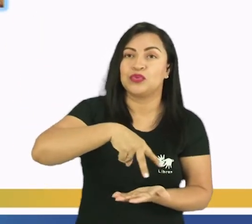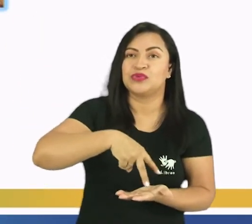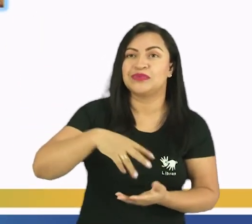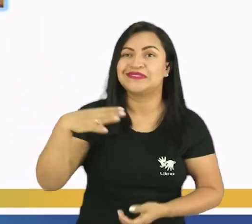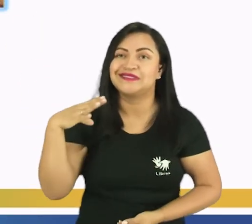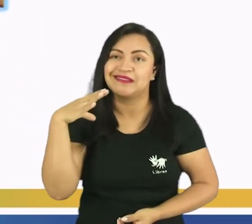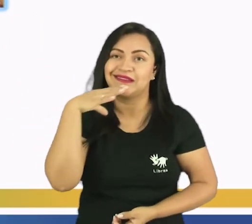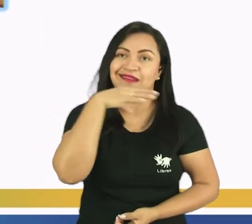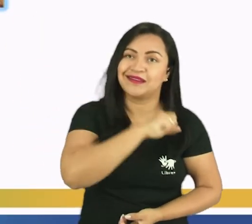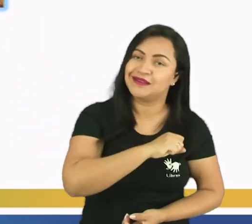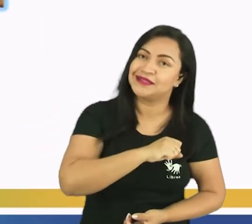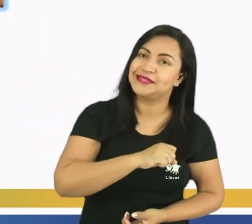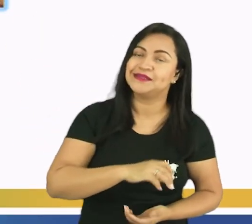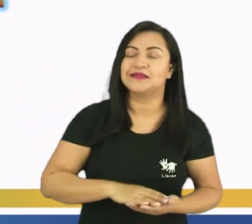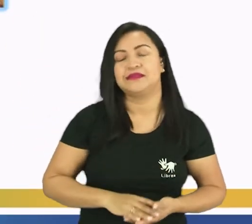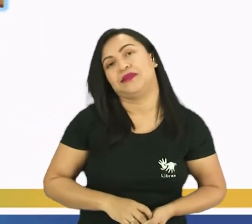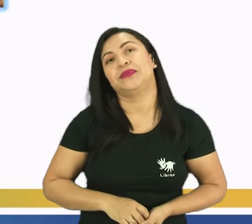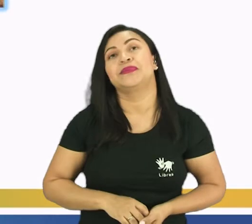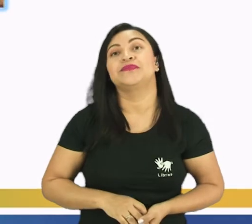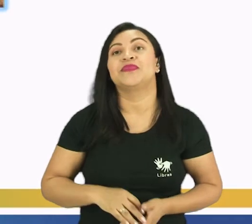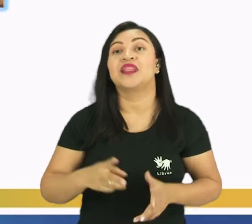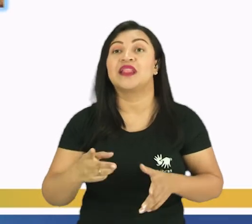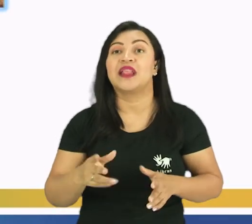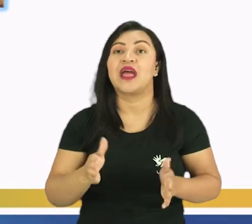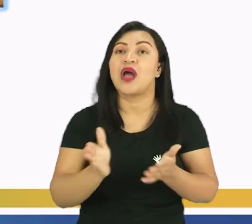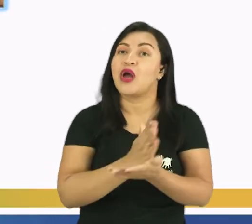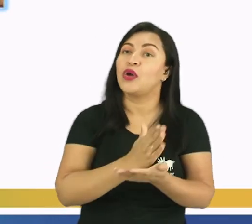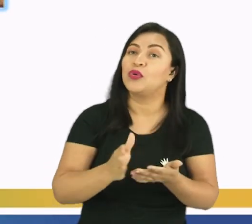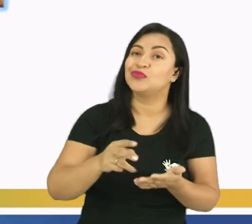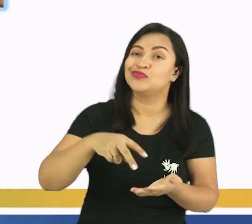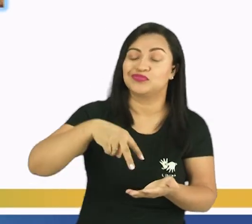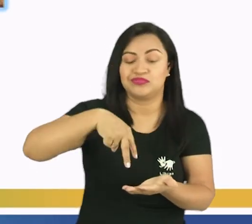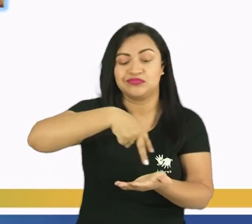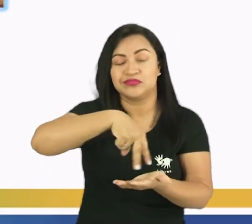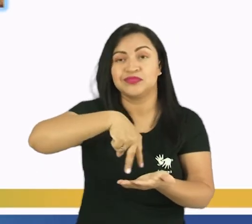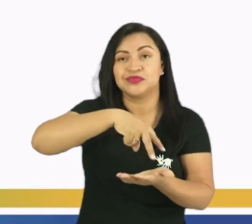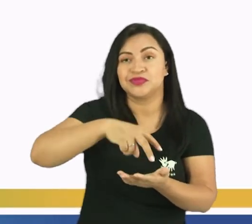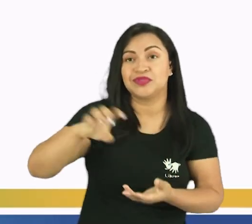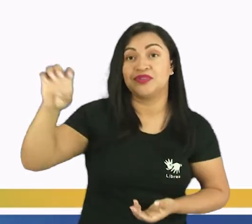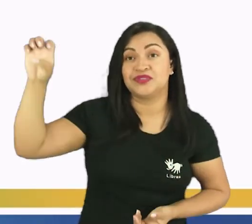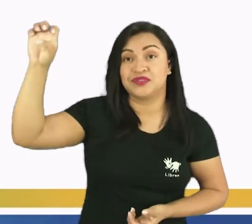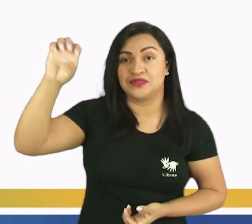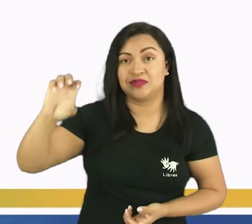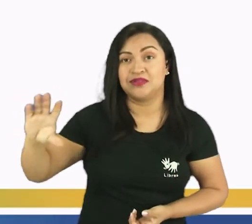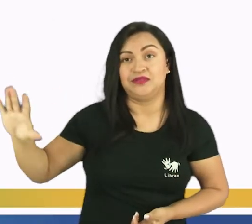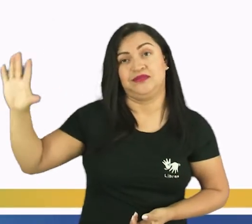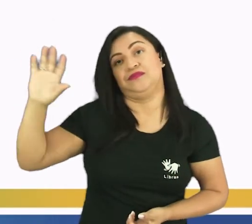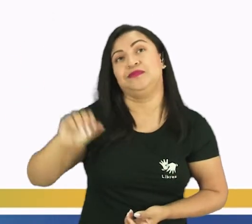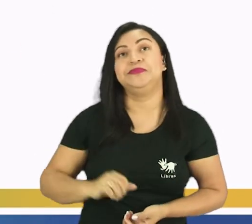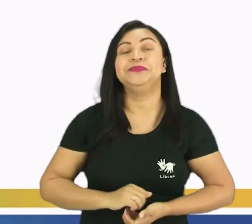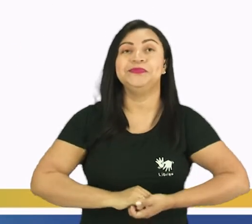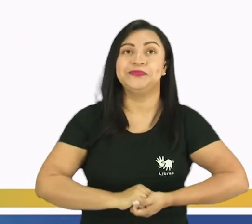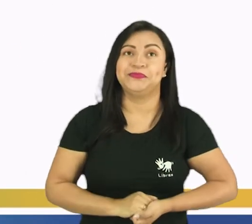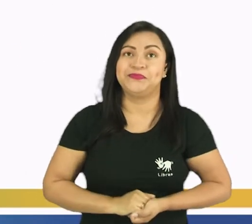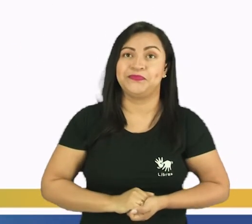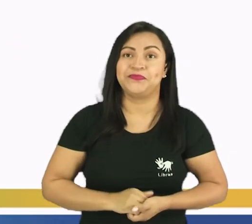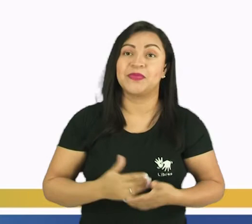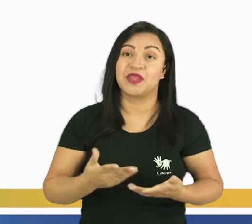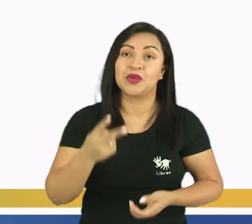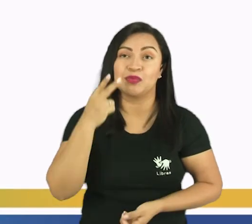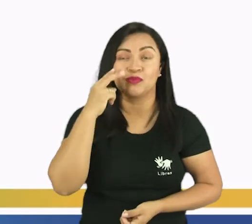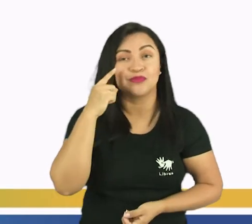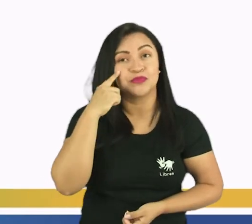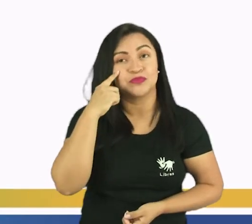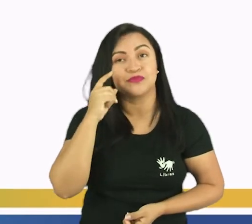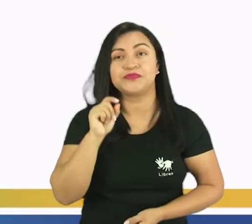rápidas e que se mescla a alguns passos de danças europeias como o minueto. Então a gente pode ver